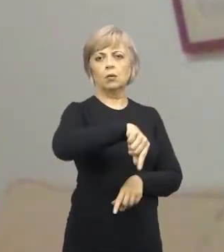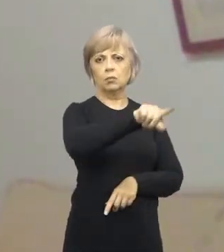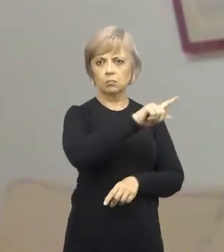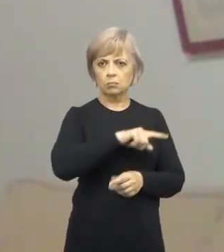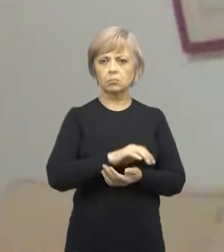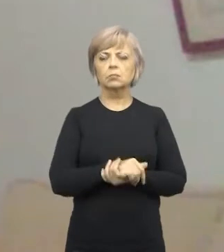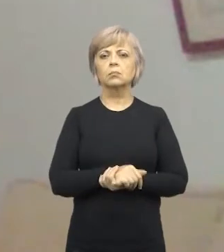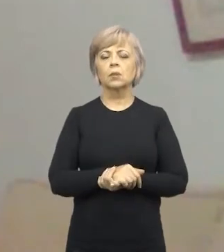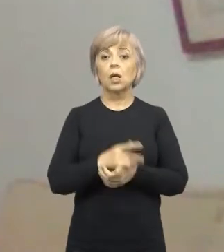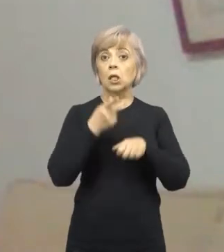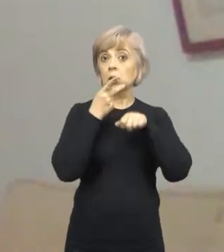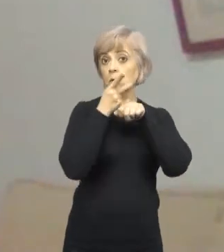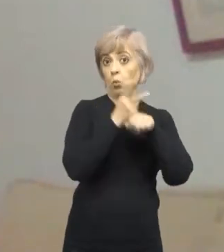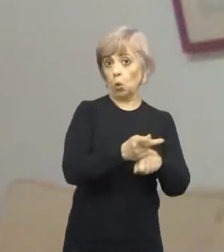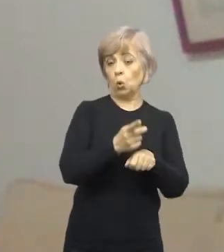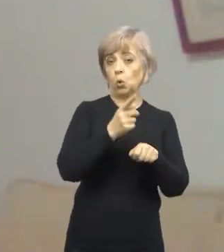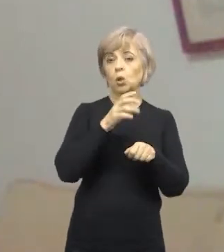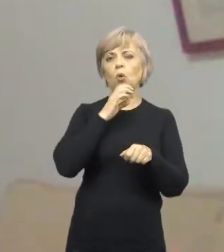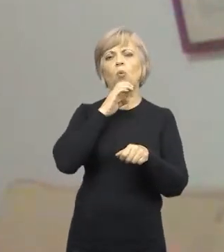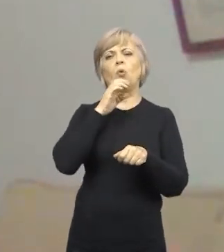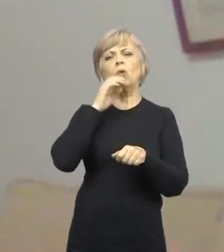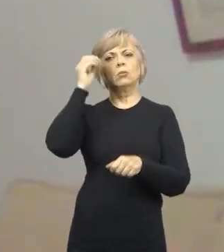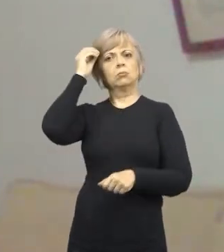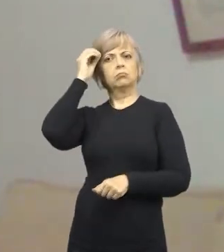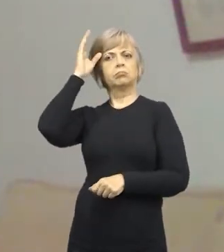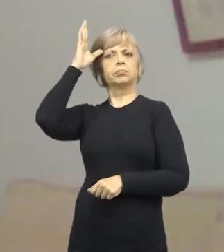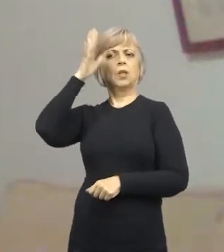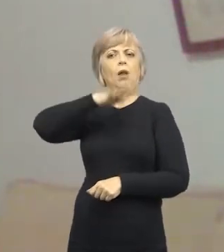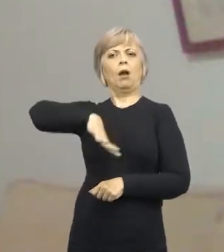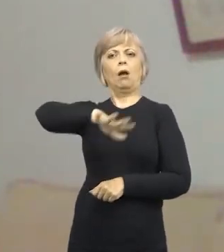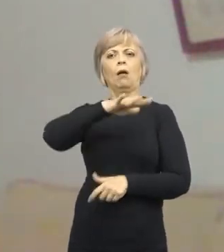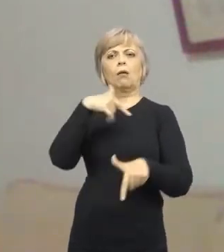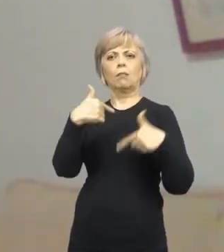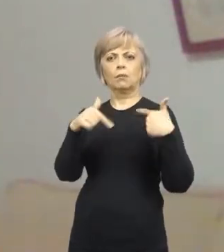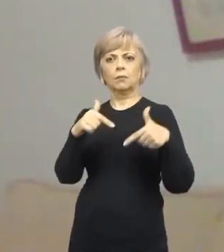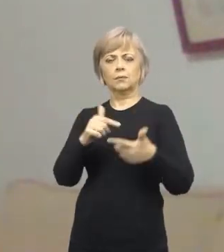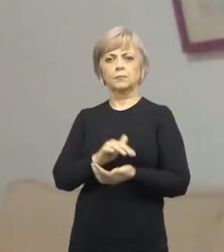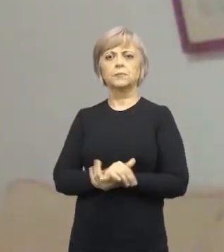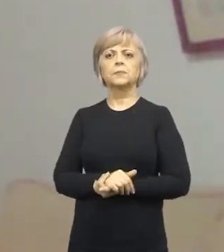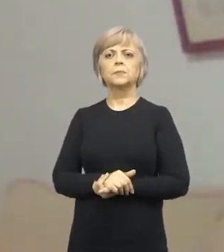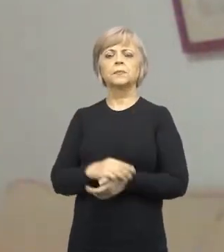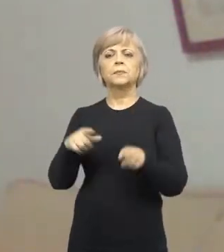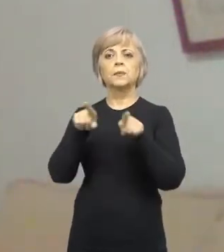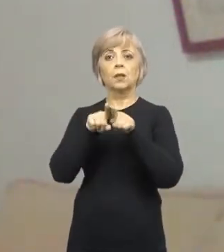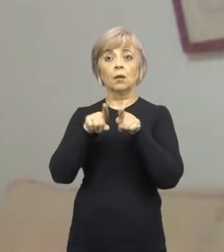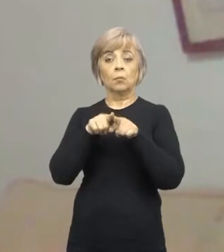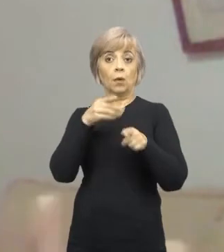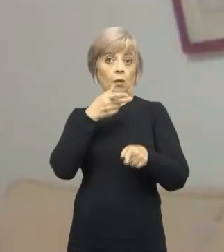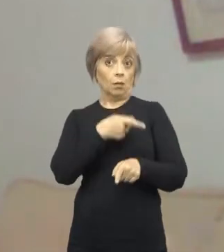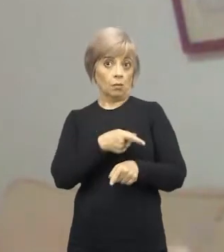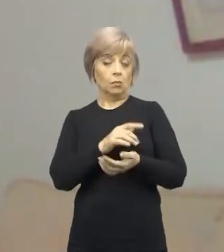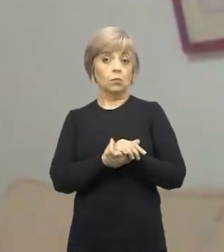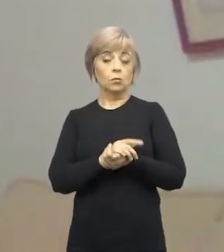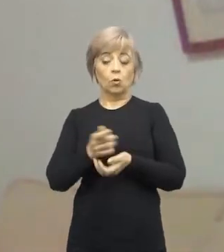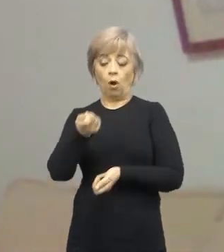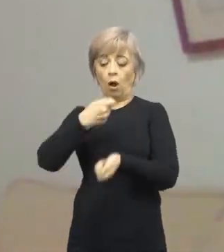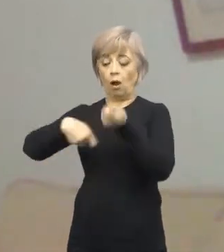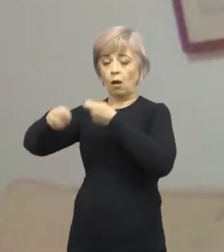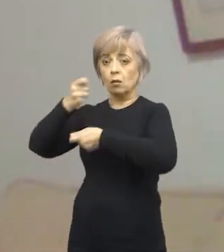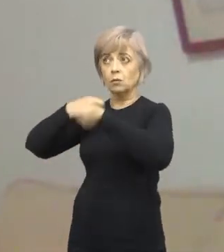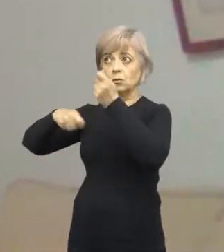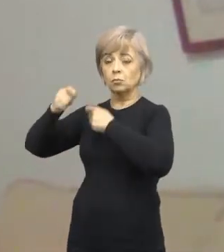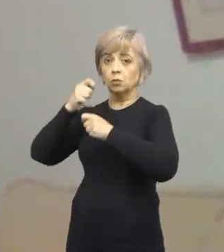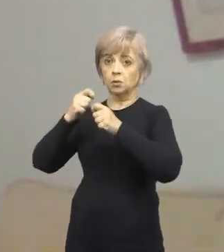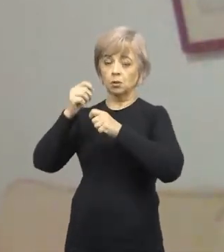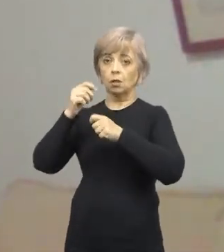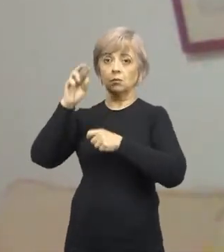com bastante conhecimento de suas áreas de atuação, e com isso a administração nos